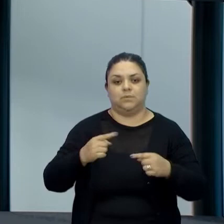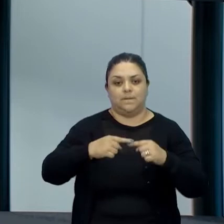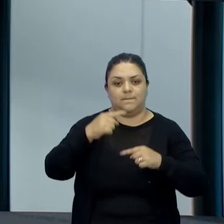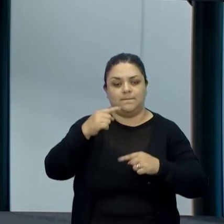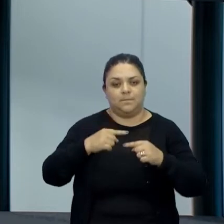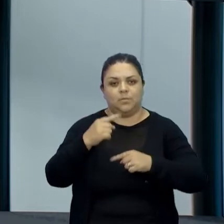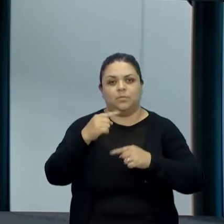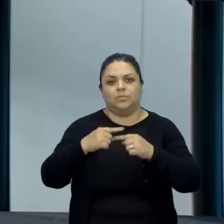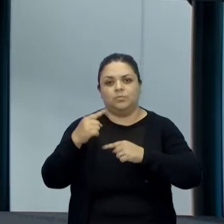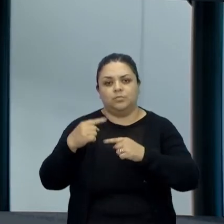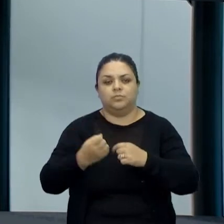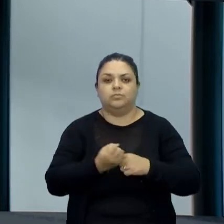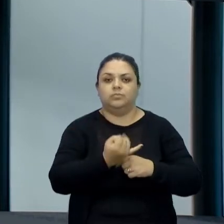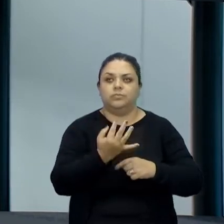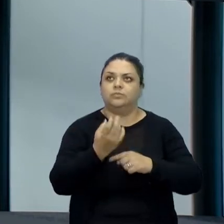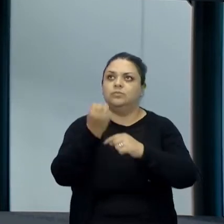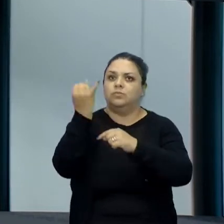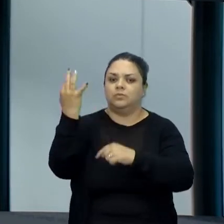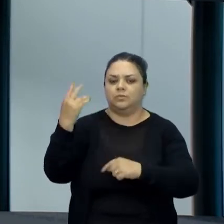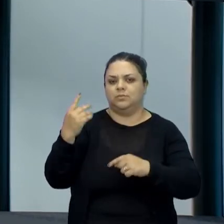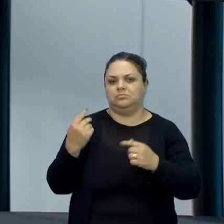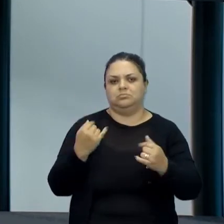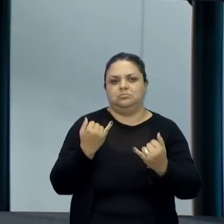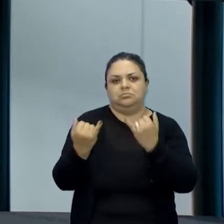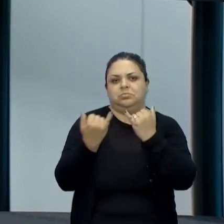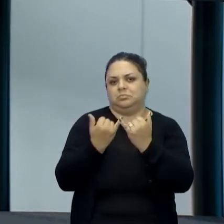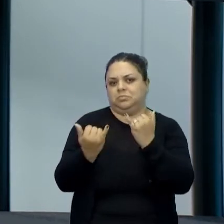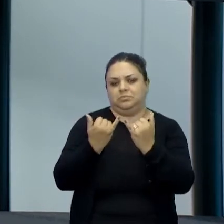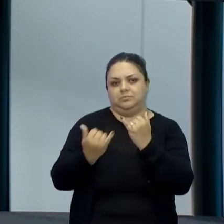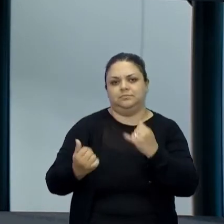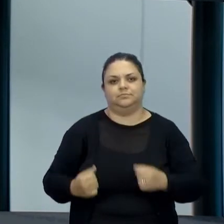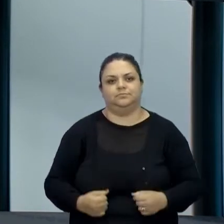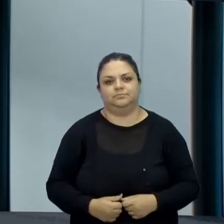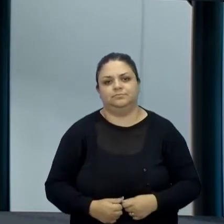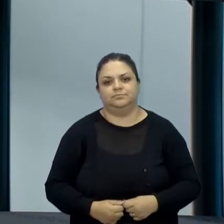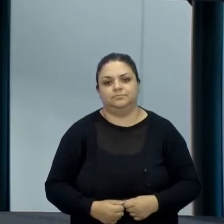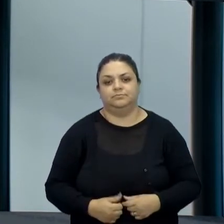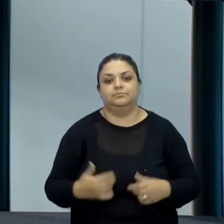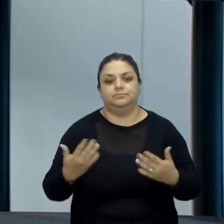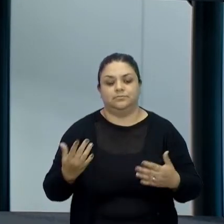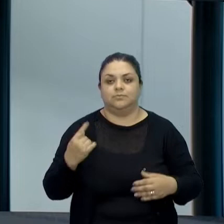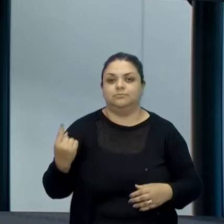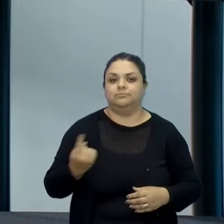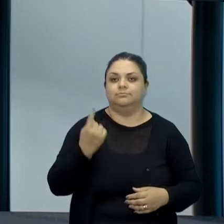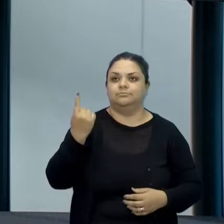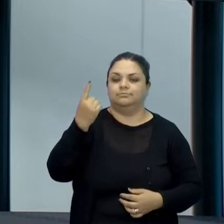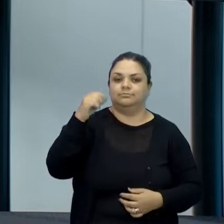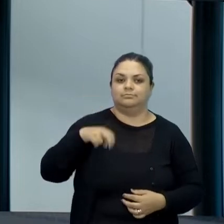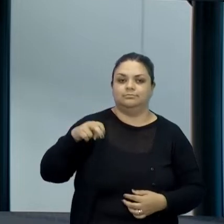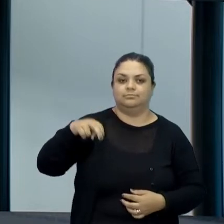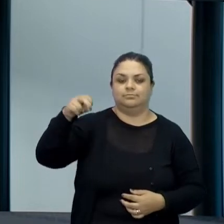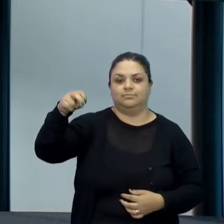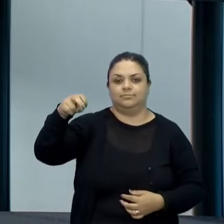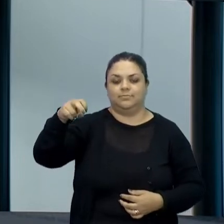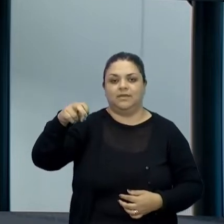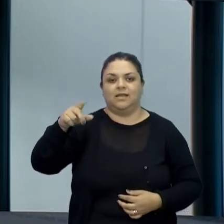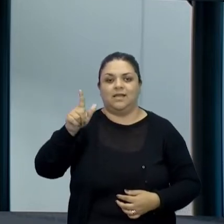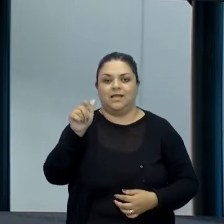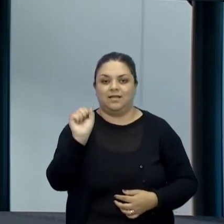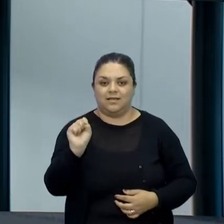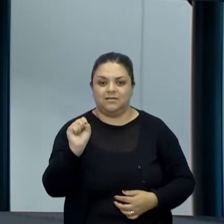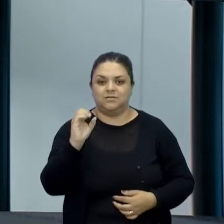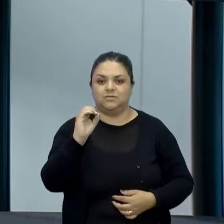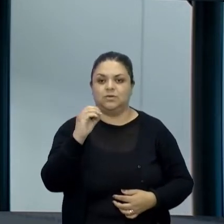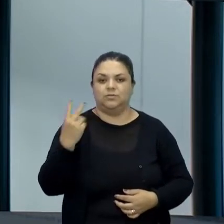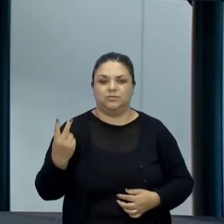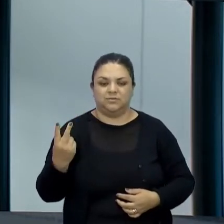elas não mudam. Isso é importante a gente entender. Então, a gente sobe e a concentração de gás oxigênio também